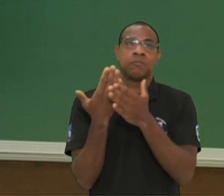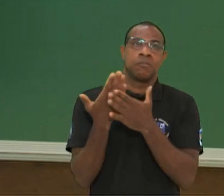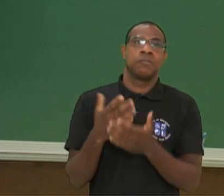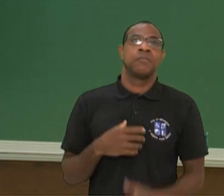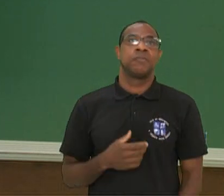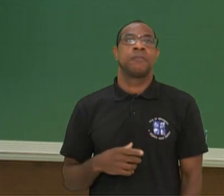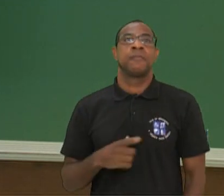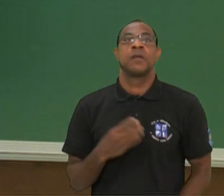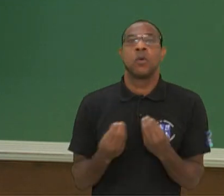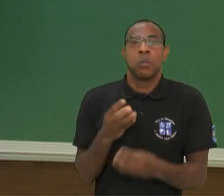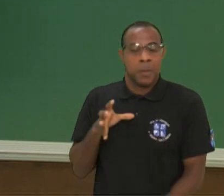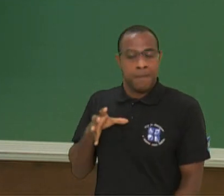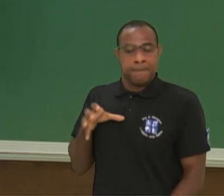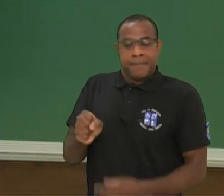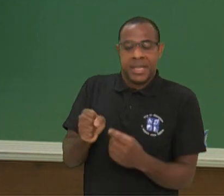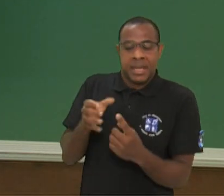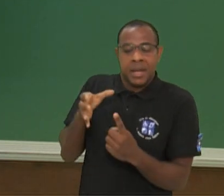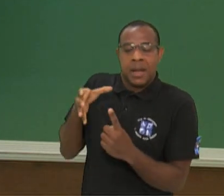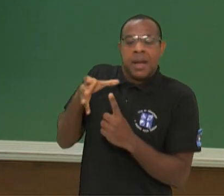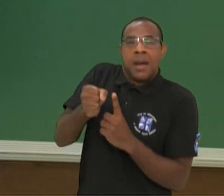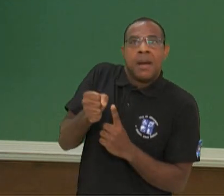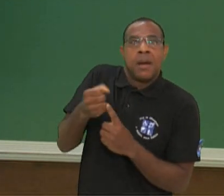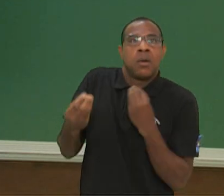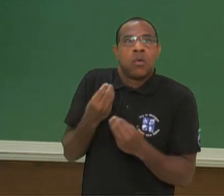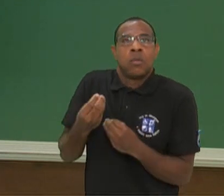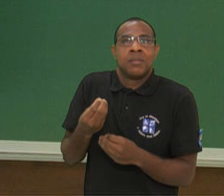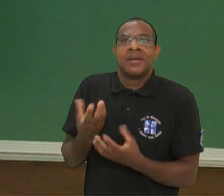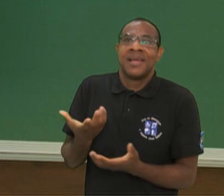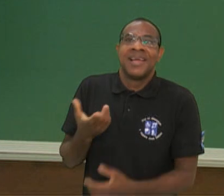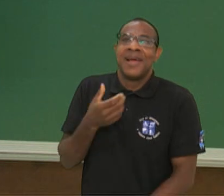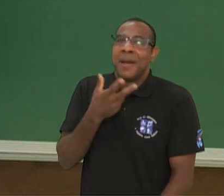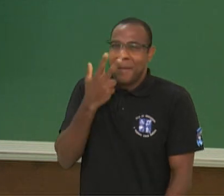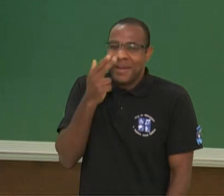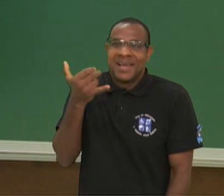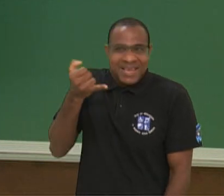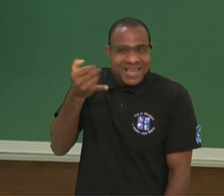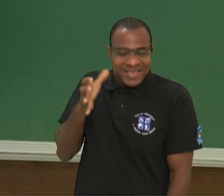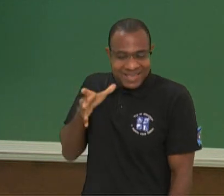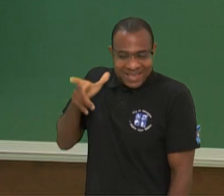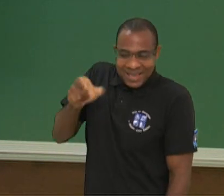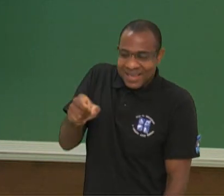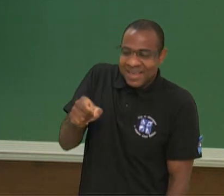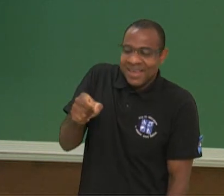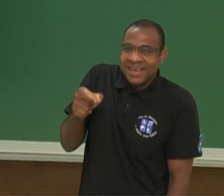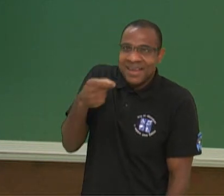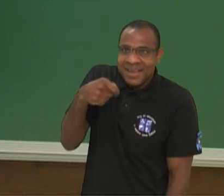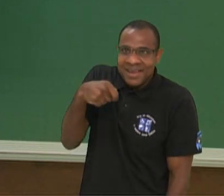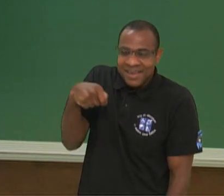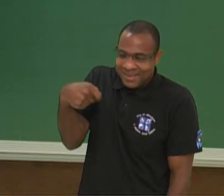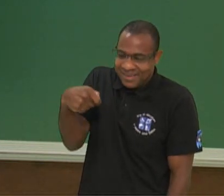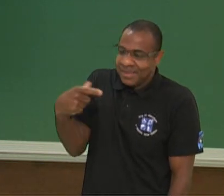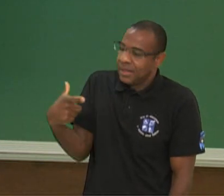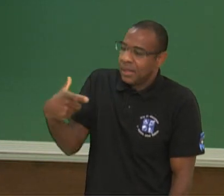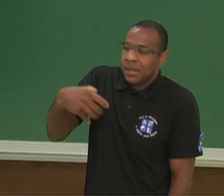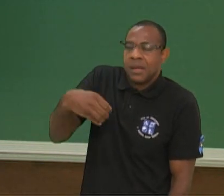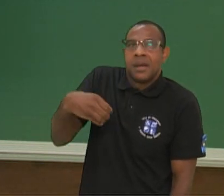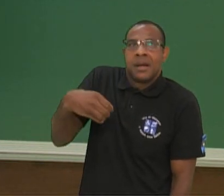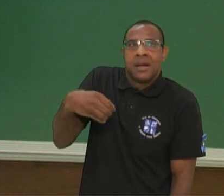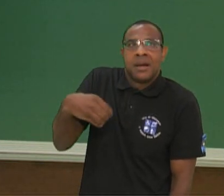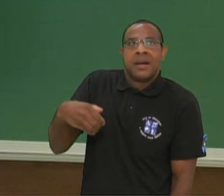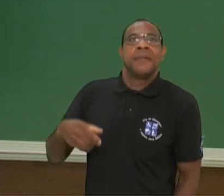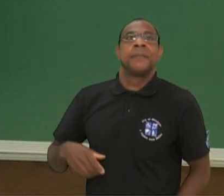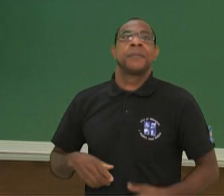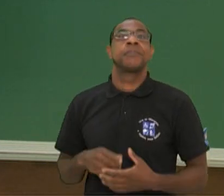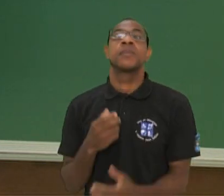clássicos de empunhadura, os mais conhecidos, que é o estilo caneta e o estilo clássico. Existe um terceiro tipo, mas a gente não citou na aula passada.